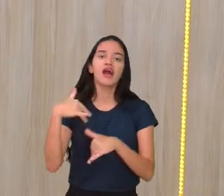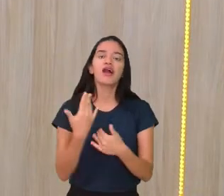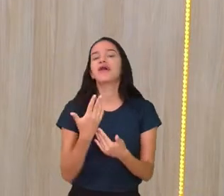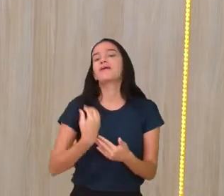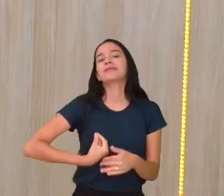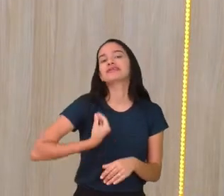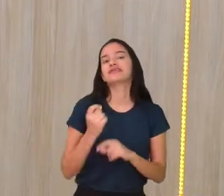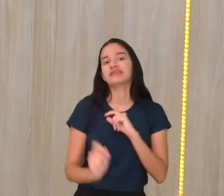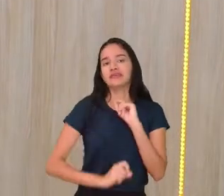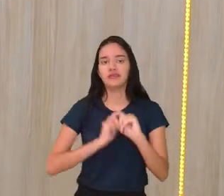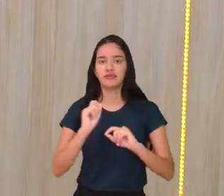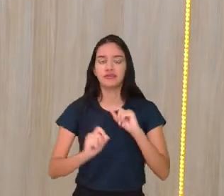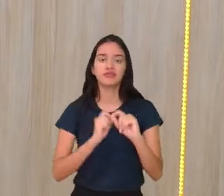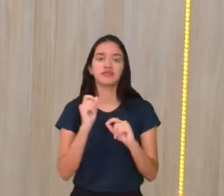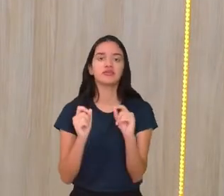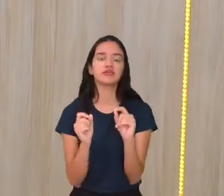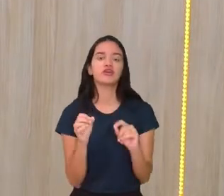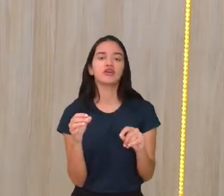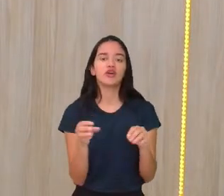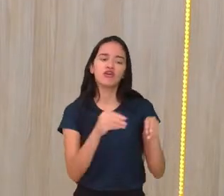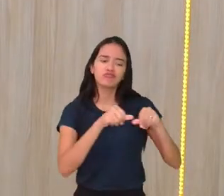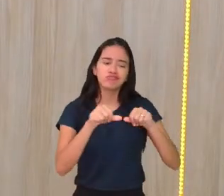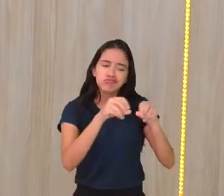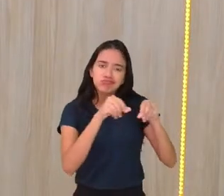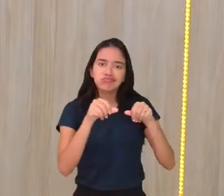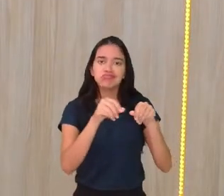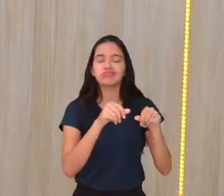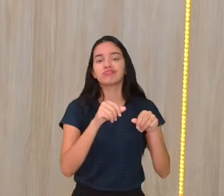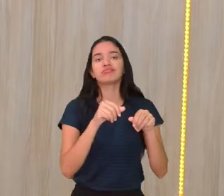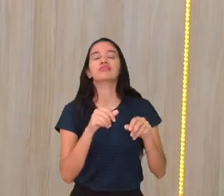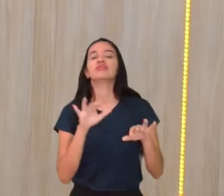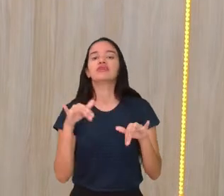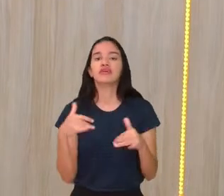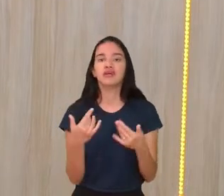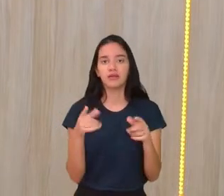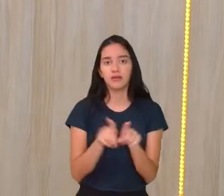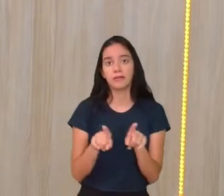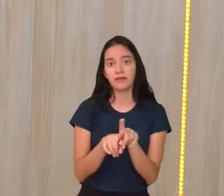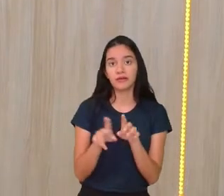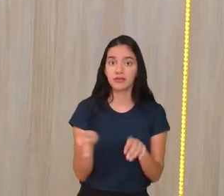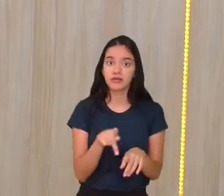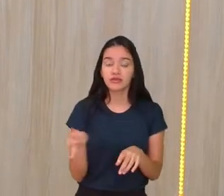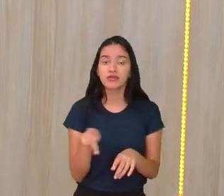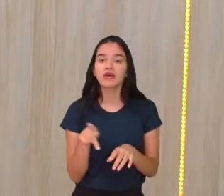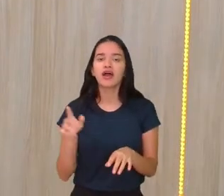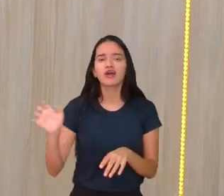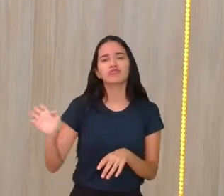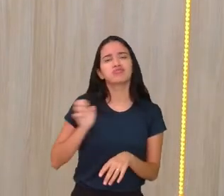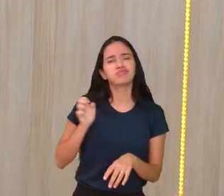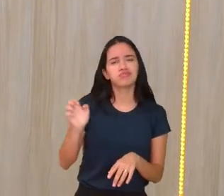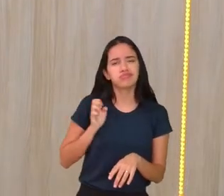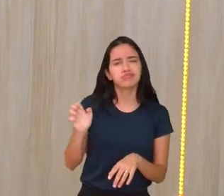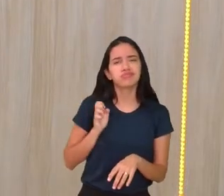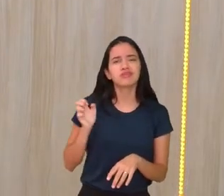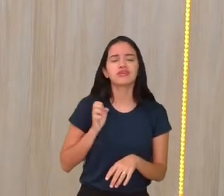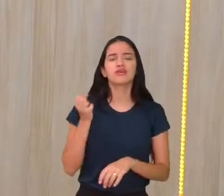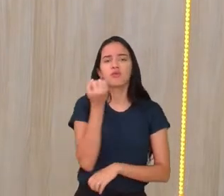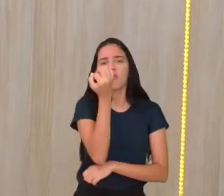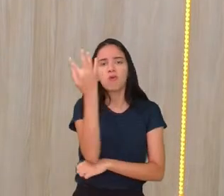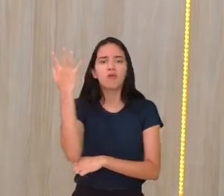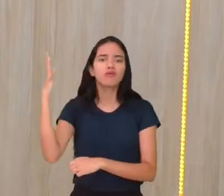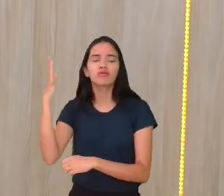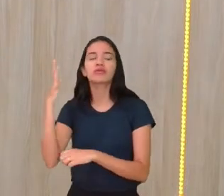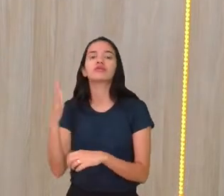presente, só apenas vesquícios da nossa floresta, da nossa Mata Atlântica, professor. E sim, ela é riquíssima, né? Uma floresta